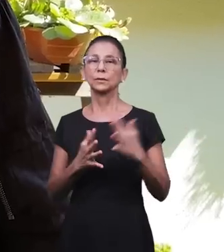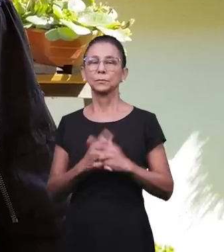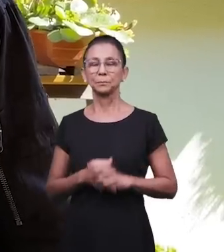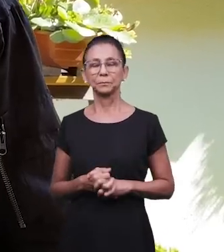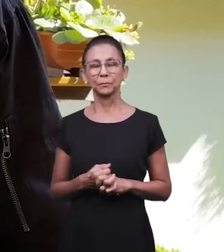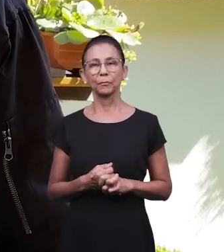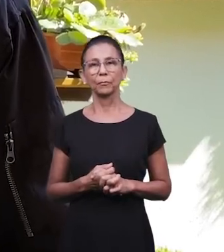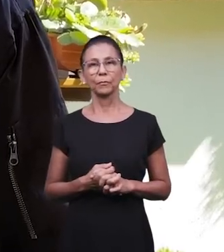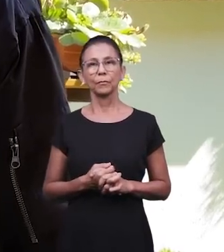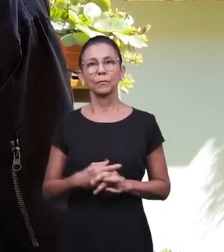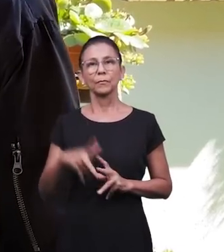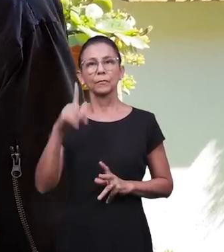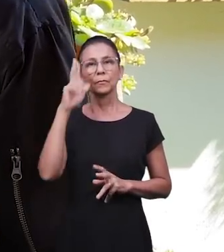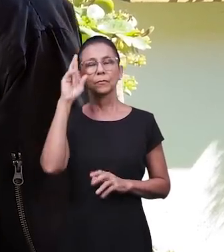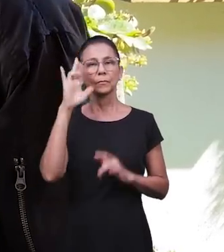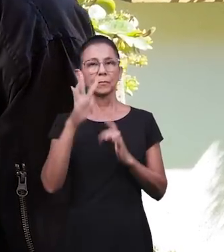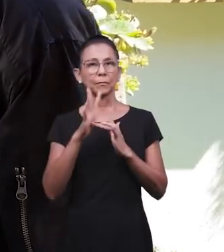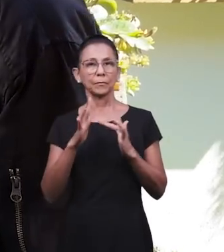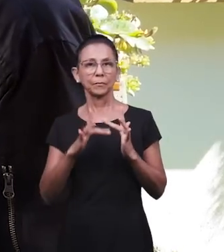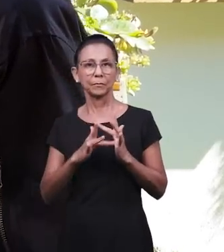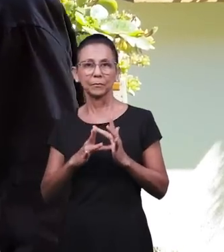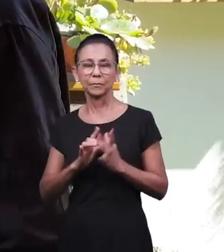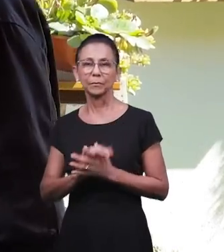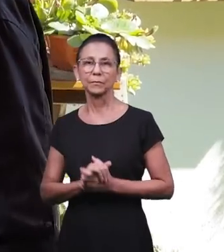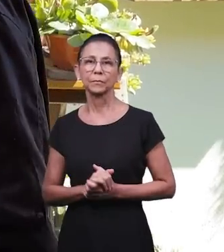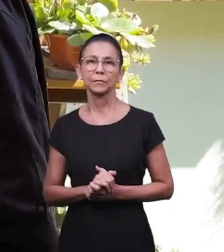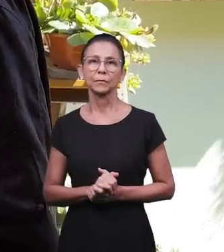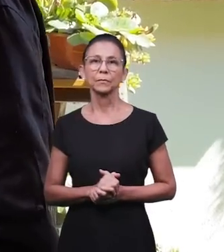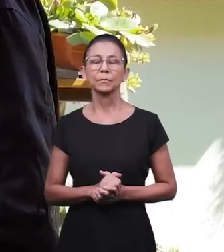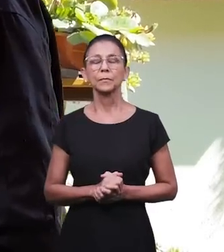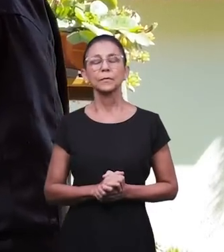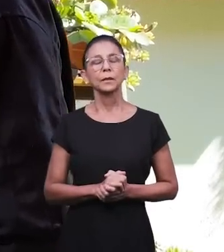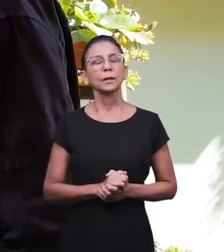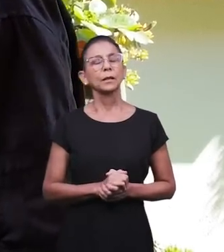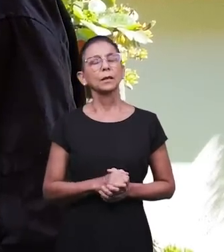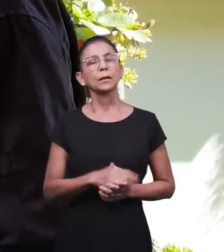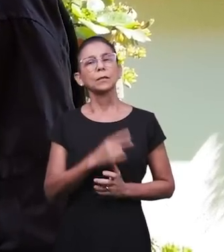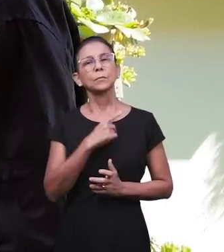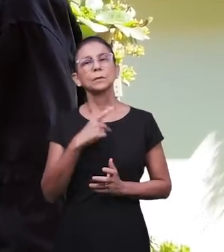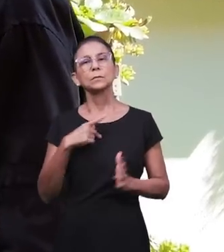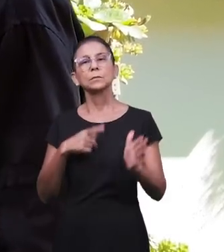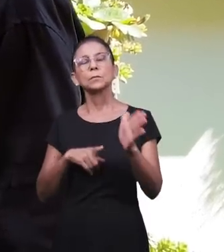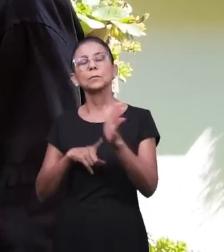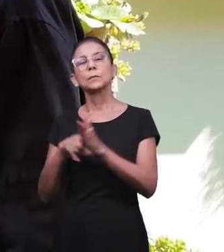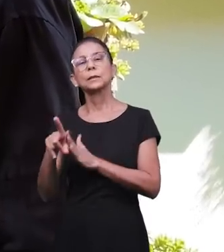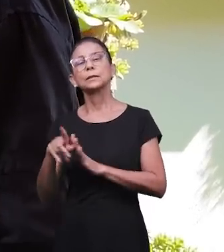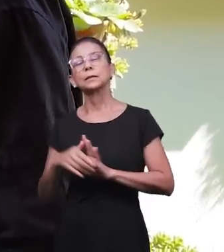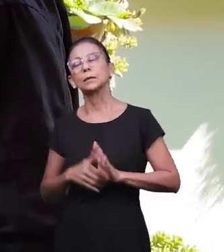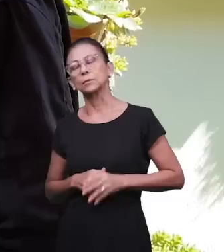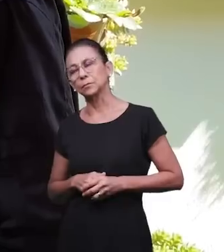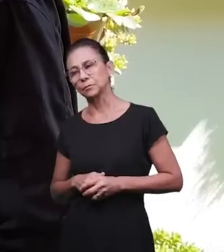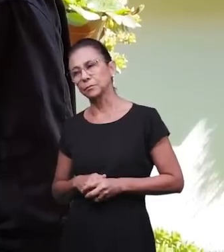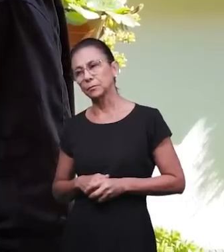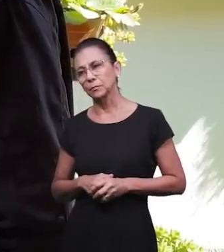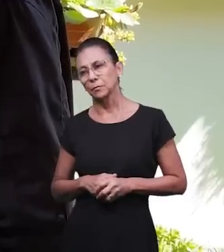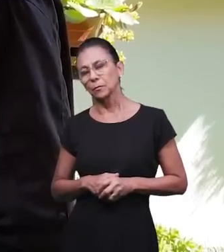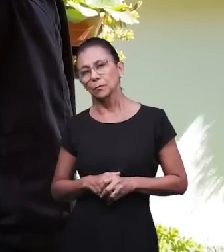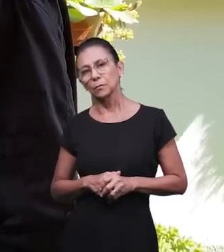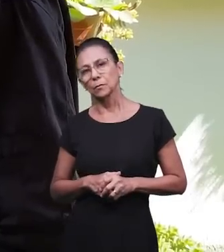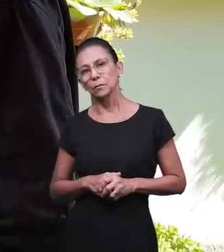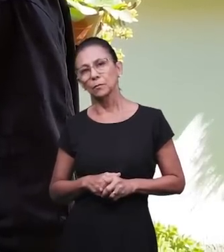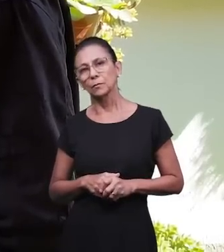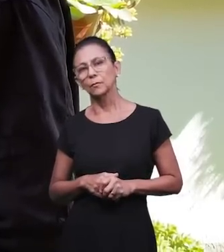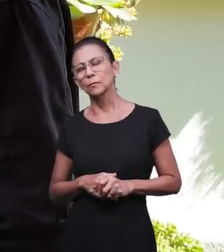A paz do Senhor. Pastor André, gostaria de fazer uma pergunta. Qual é a importância para